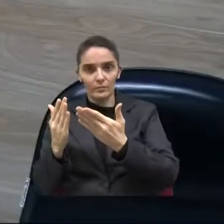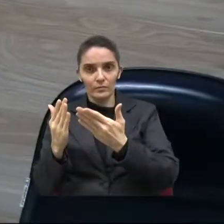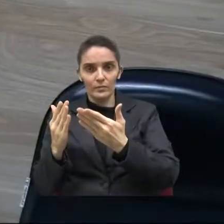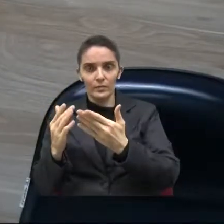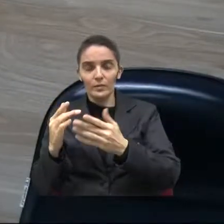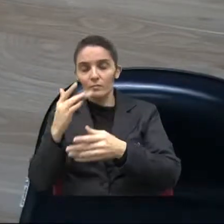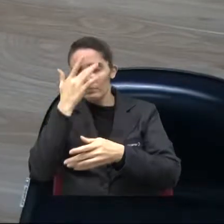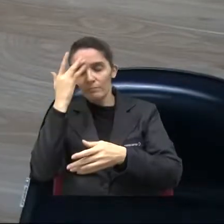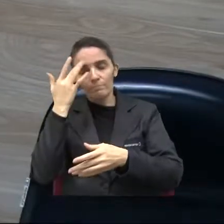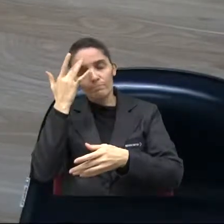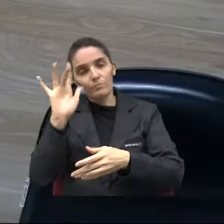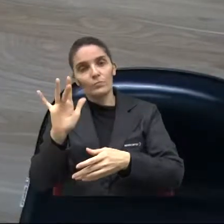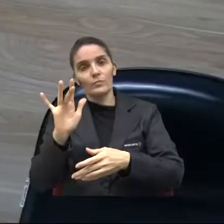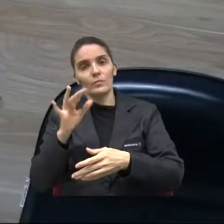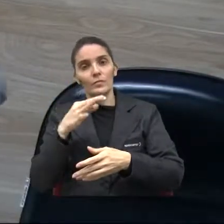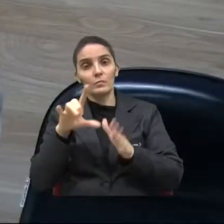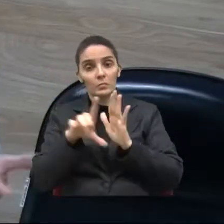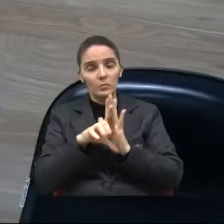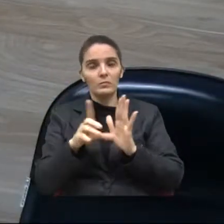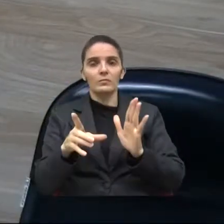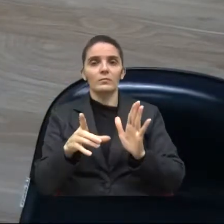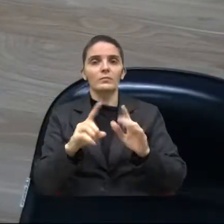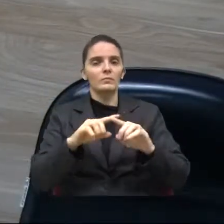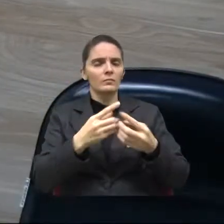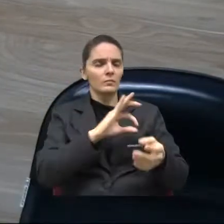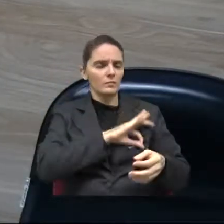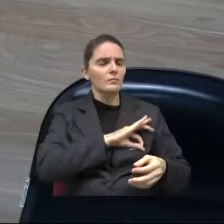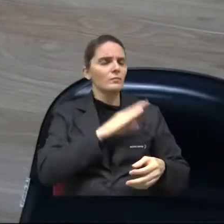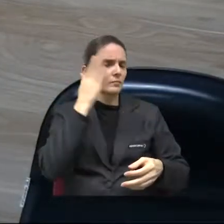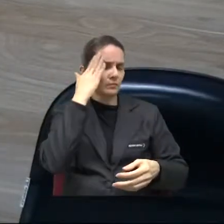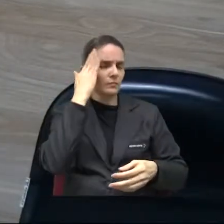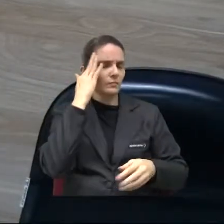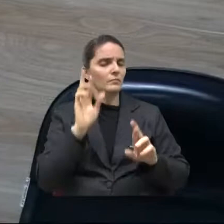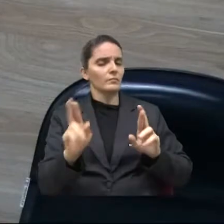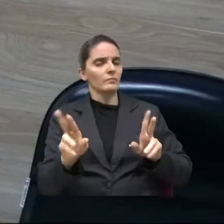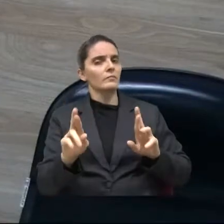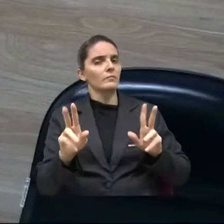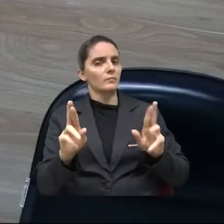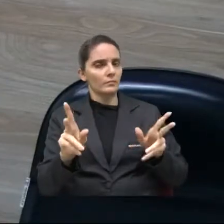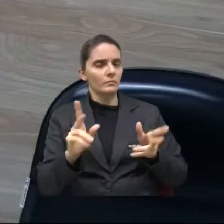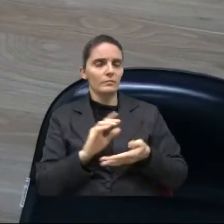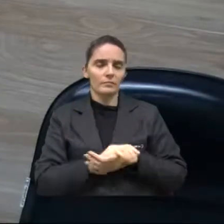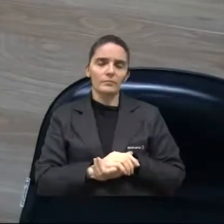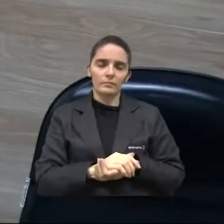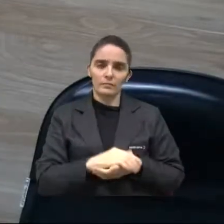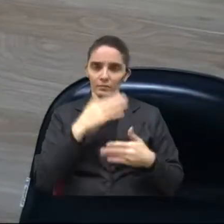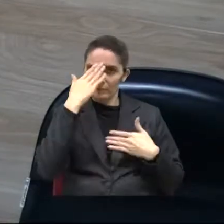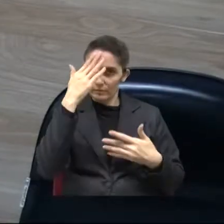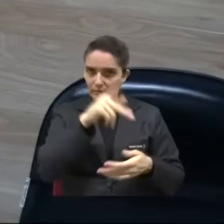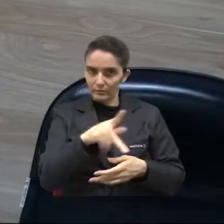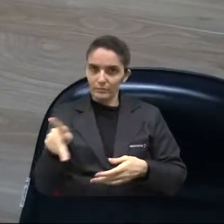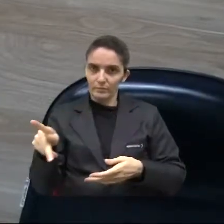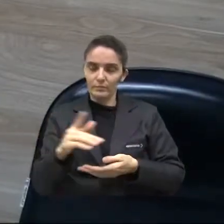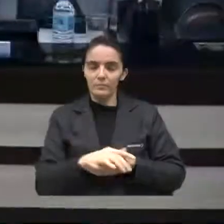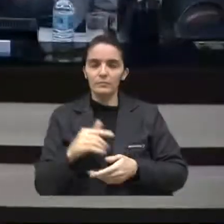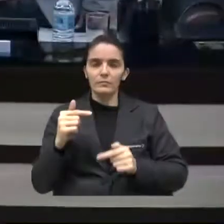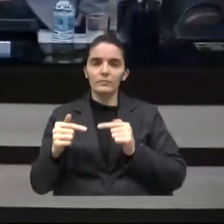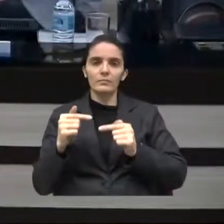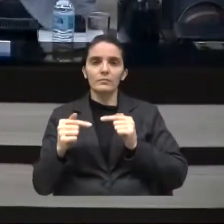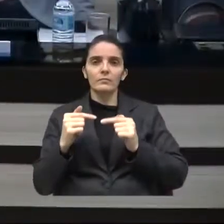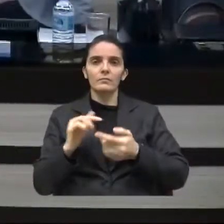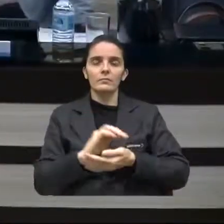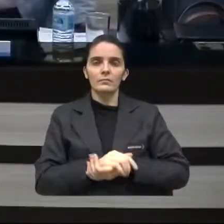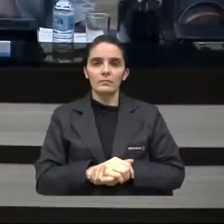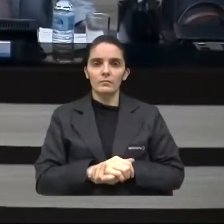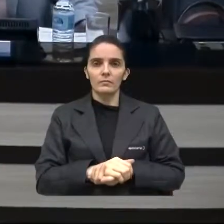Polícia Militar vai saber trabalhar nos diferentes casos. Obrigada, senhor presidente. Continue em